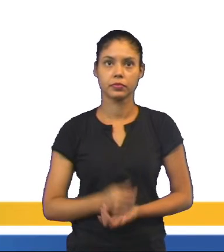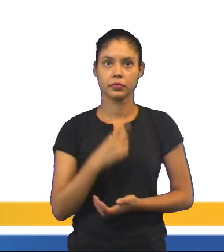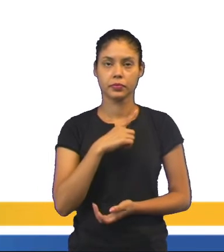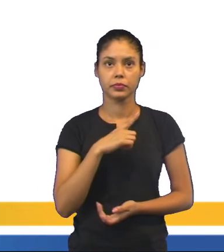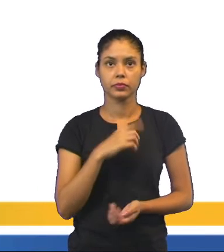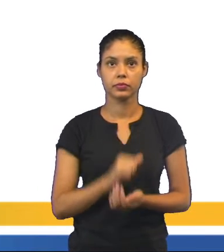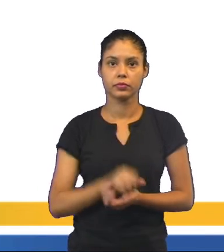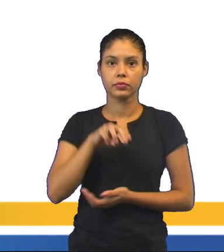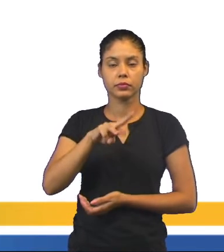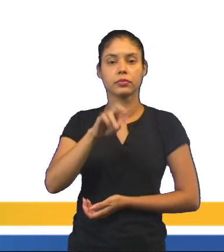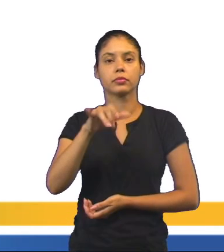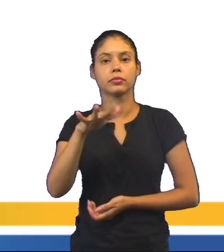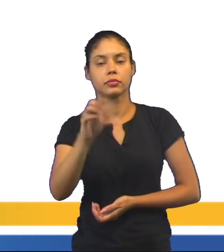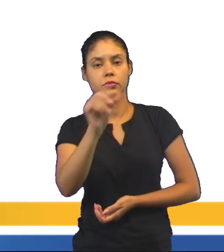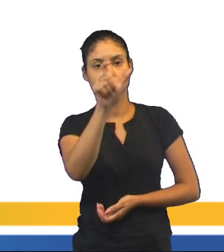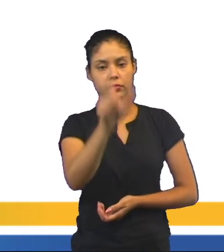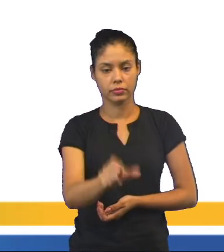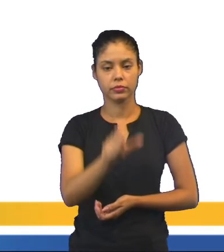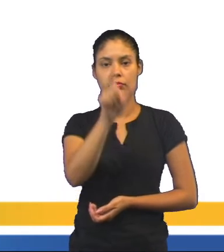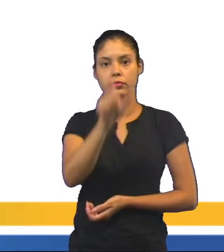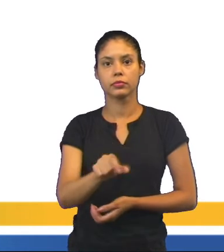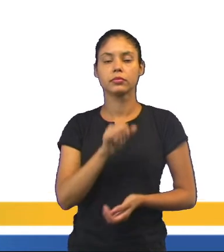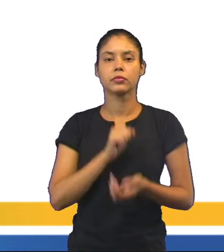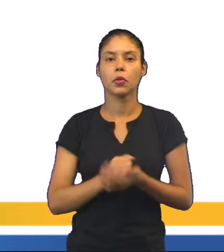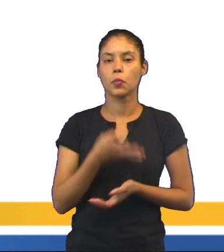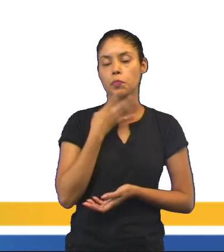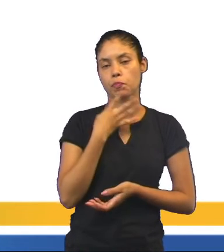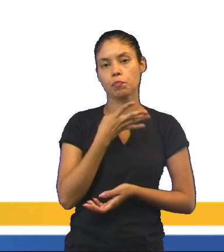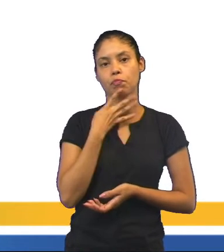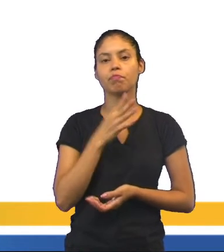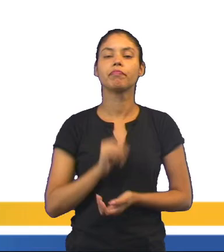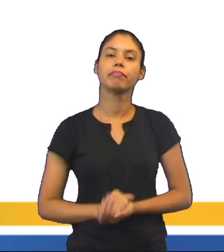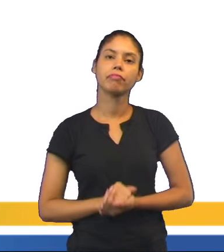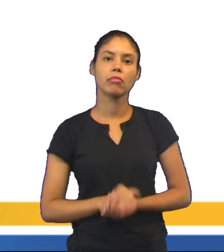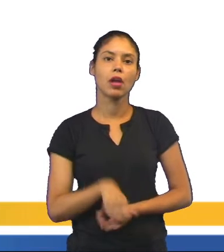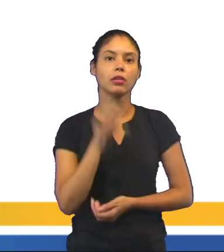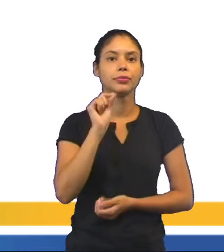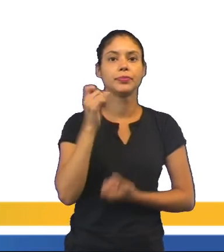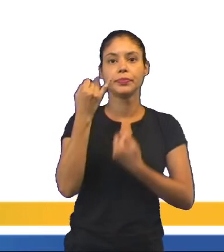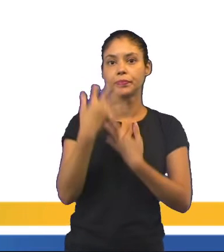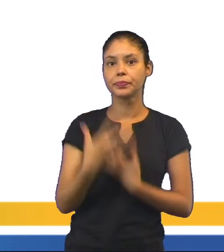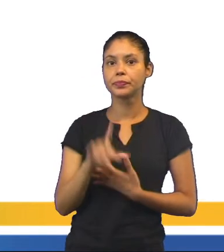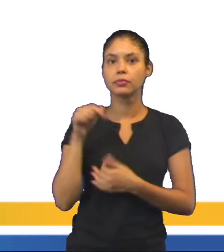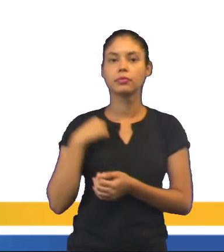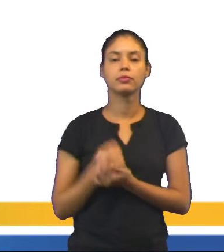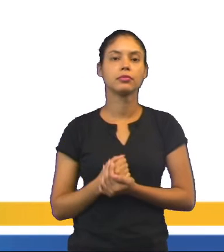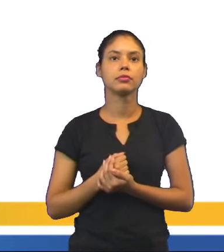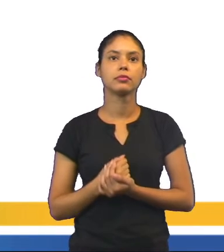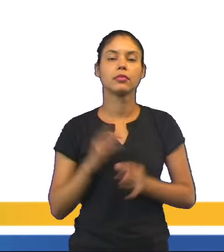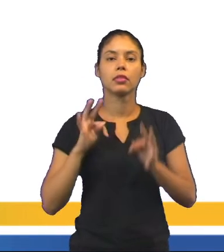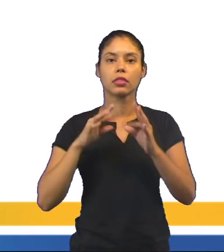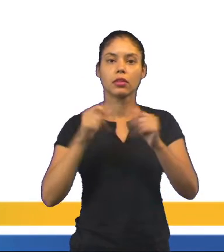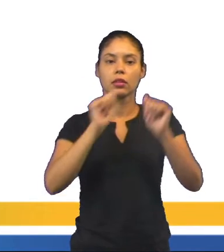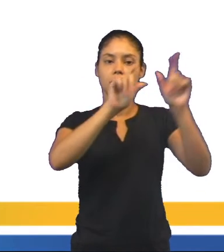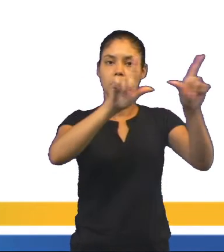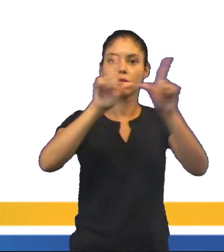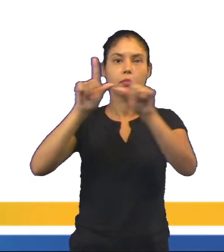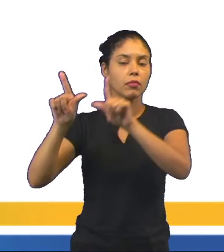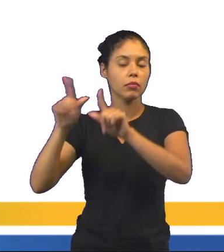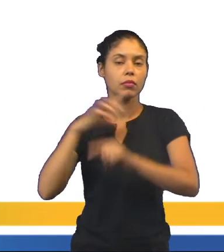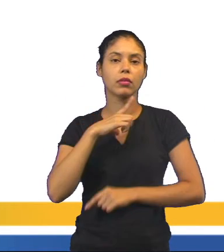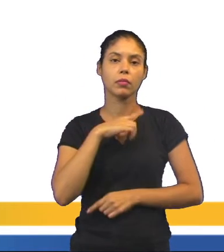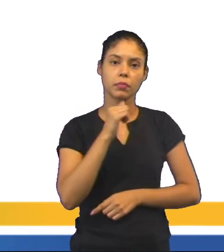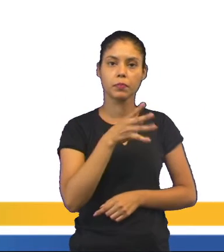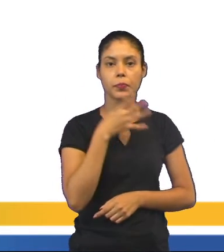temos aí a Mafalda, uma personagem, digamos assim, bastante conhecida no que diz respeito a esse mundo de charges e também de